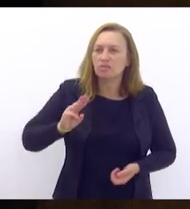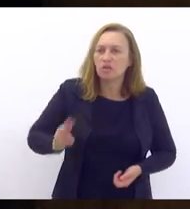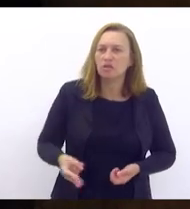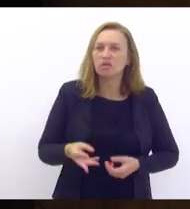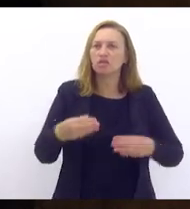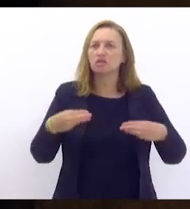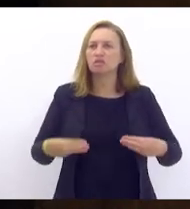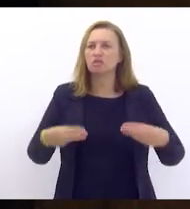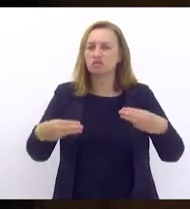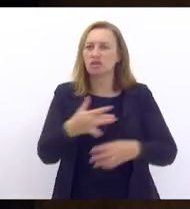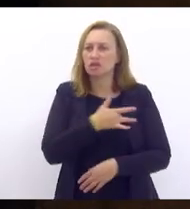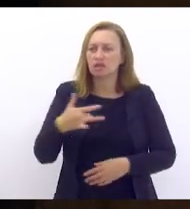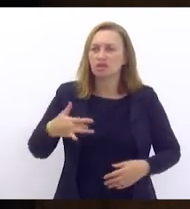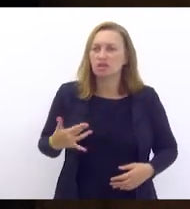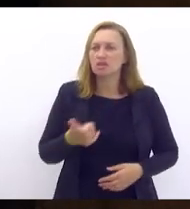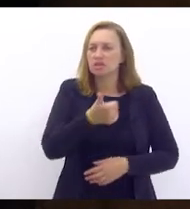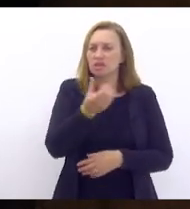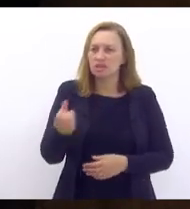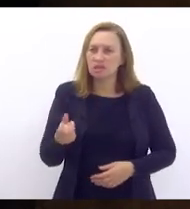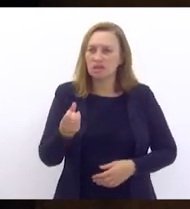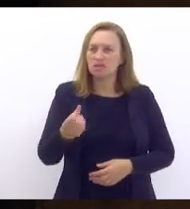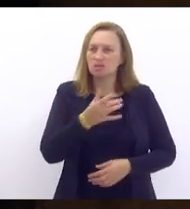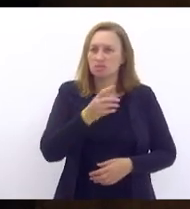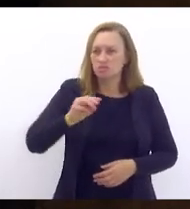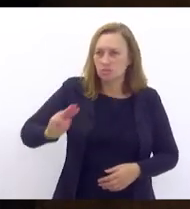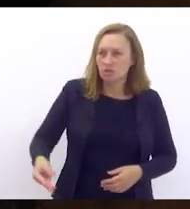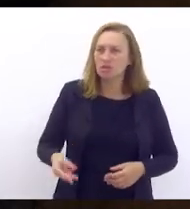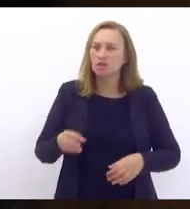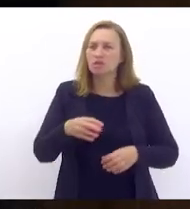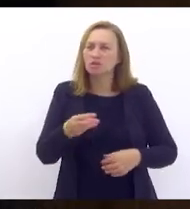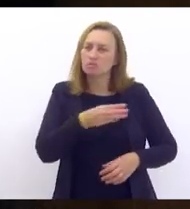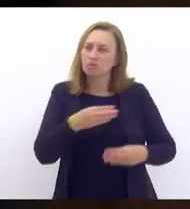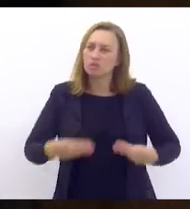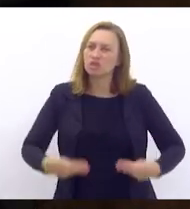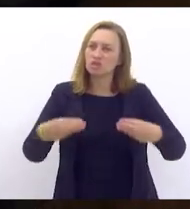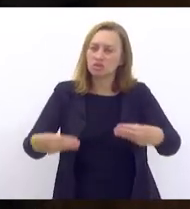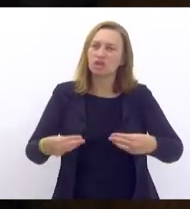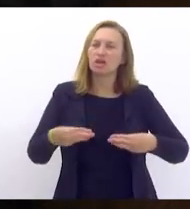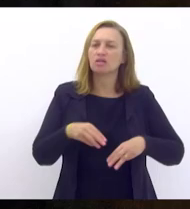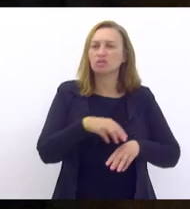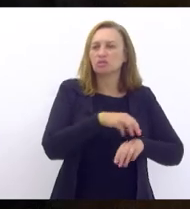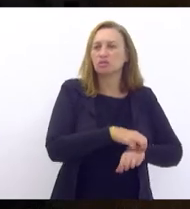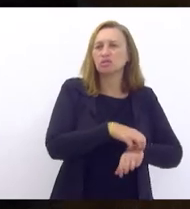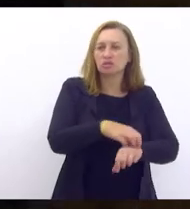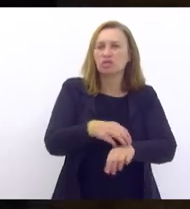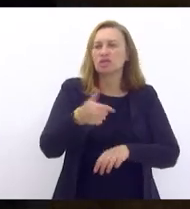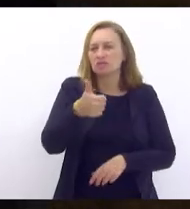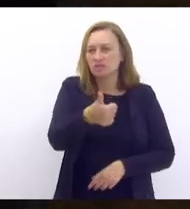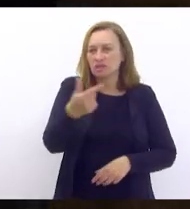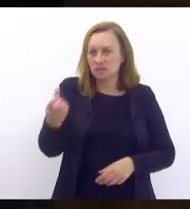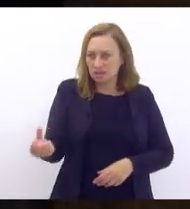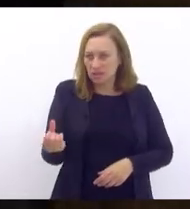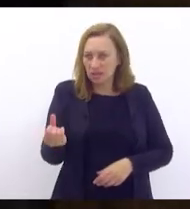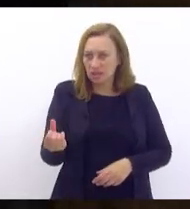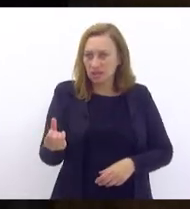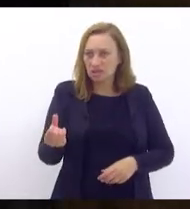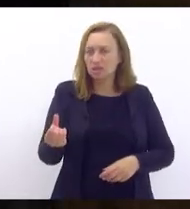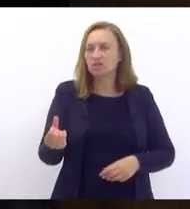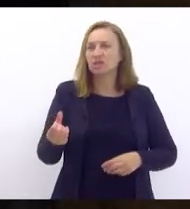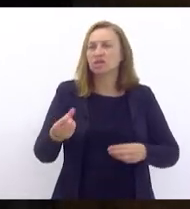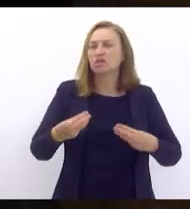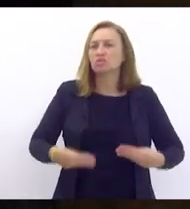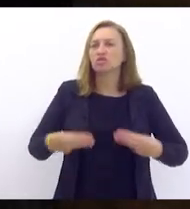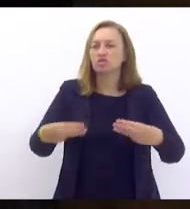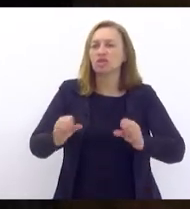da Saúde, 16 milhões do Ministério do Transporte, 26 milhões do Ministério da Defesa